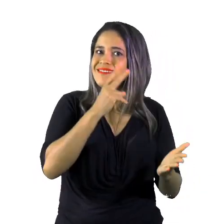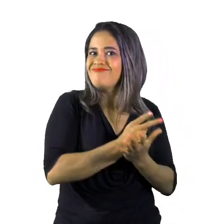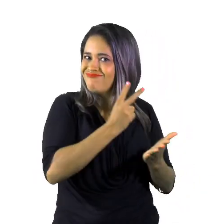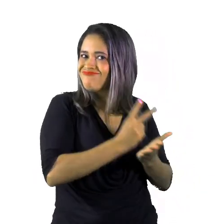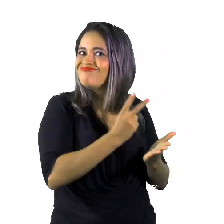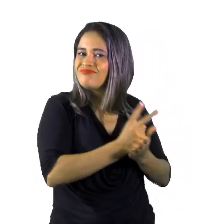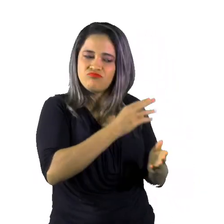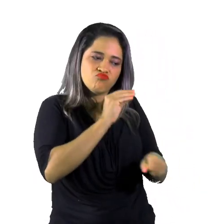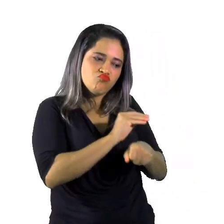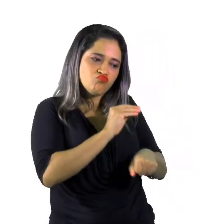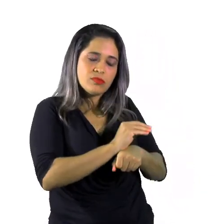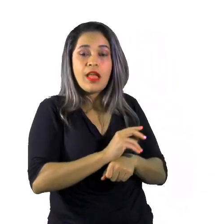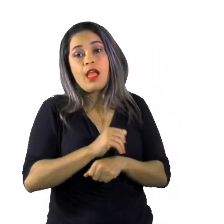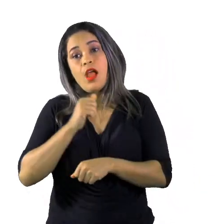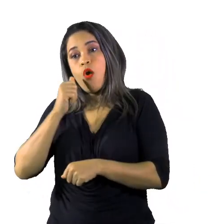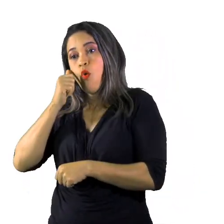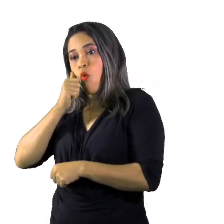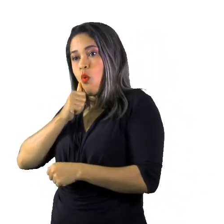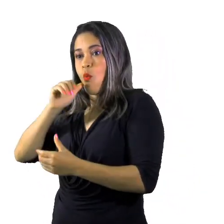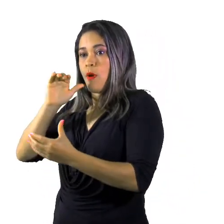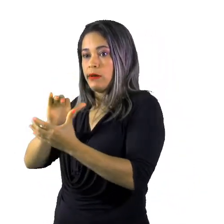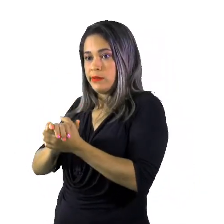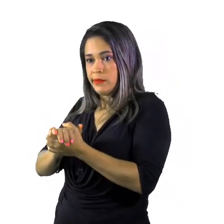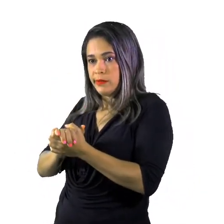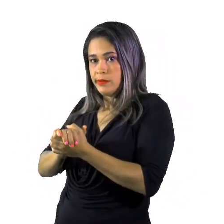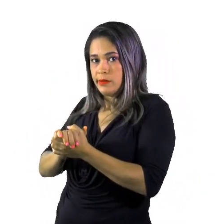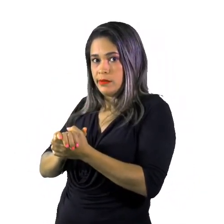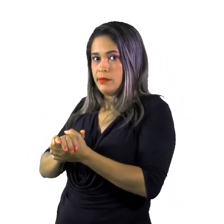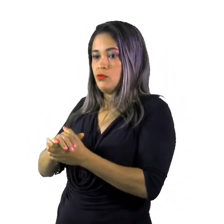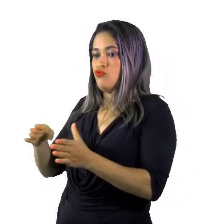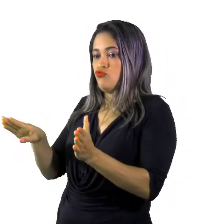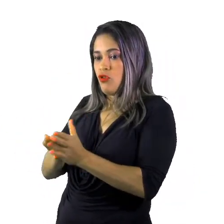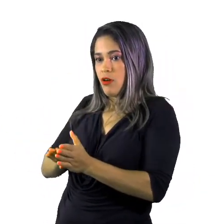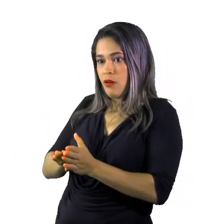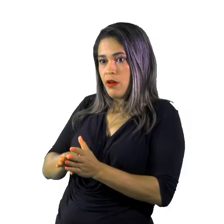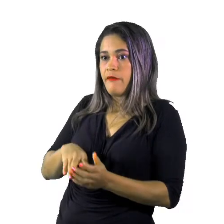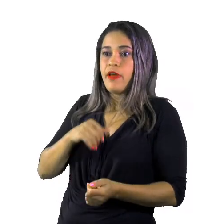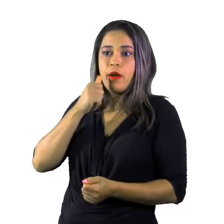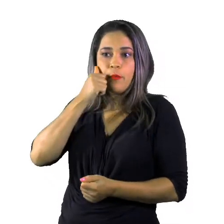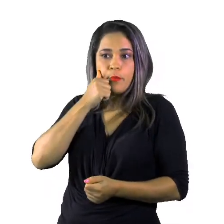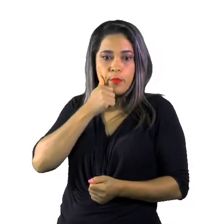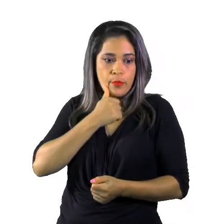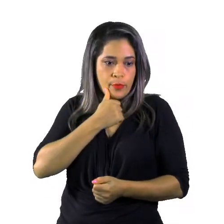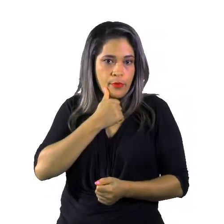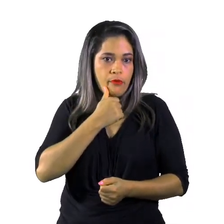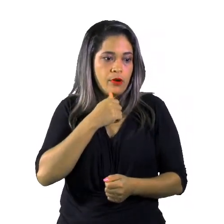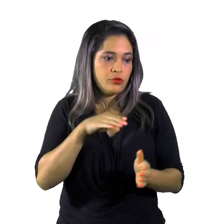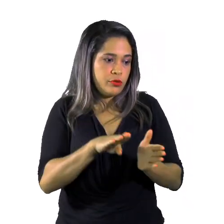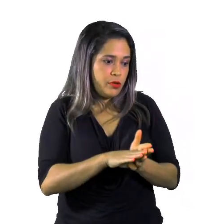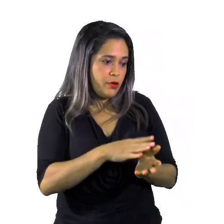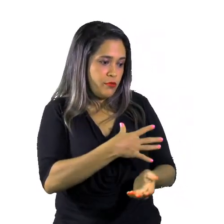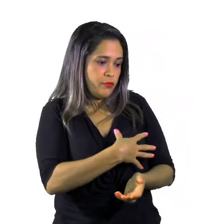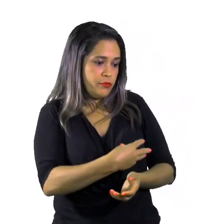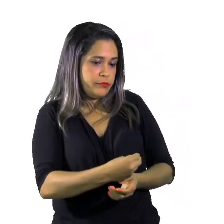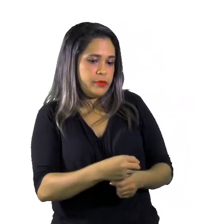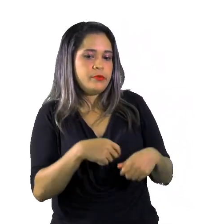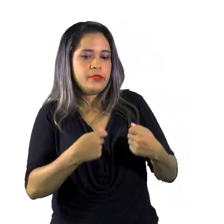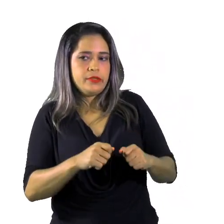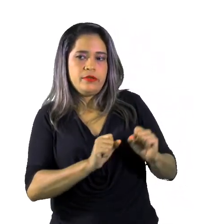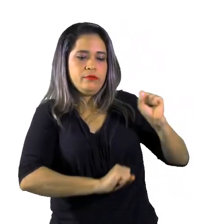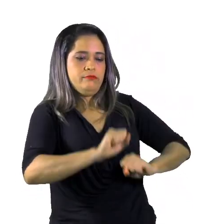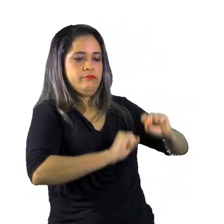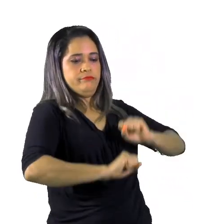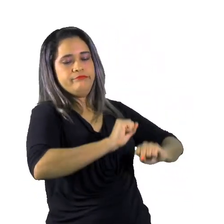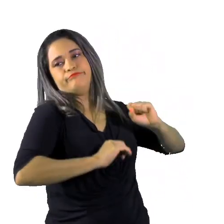O marido chegava da mina, ela chegava com um filho do trabalho da indústria e a mulher ainda tinha que cuidar de todos os afazeres de